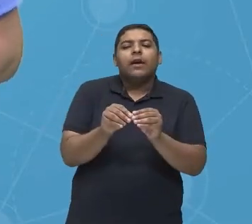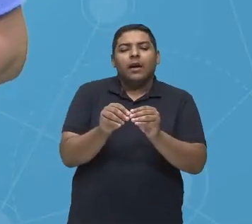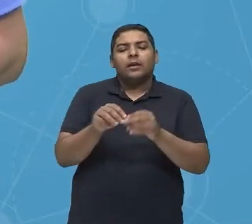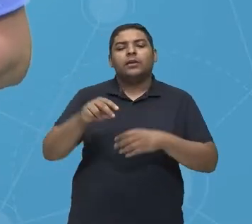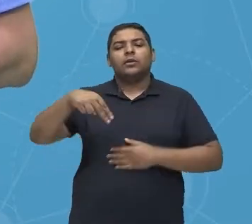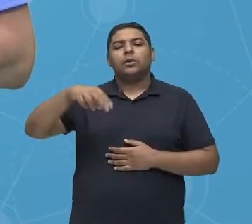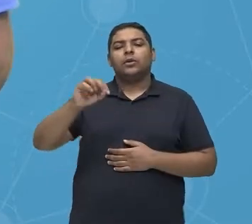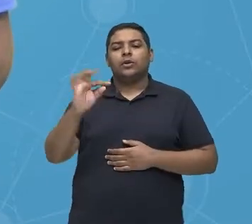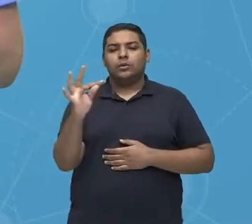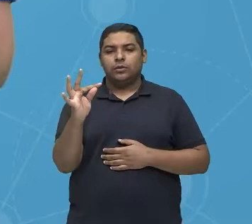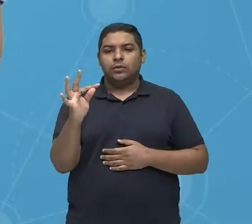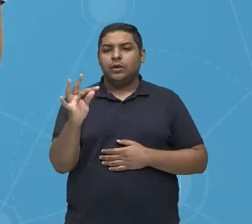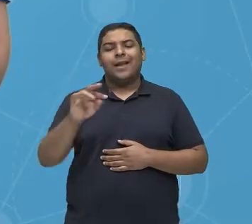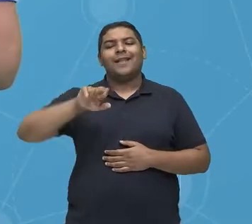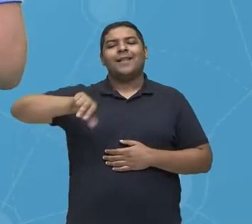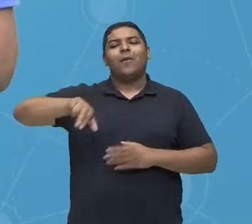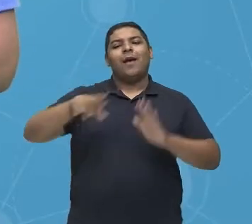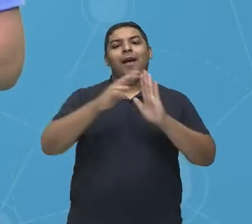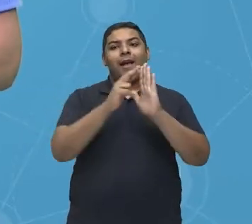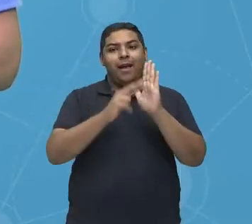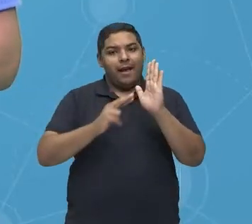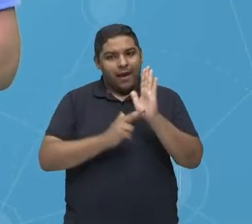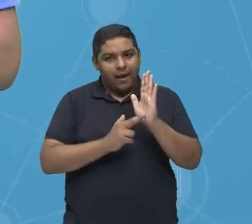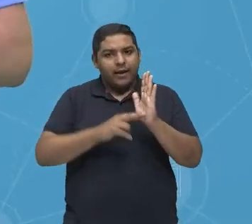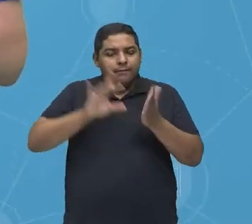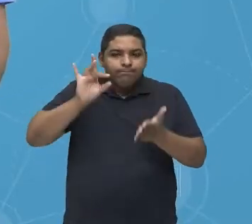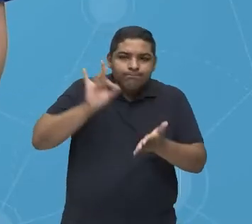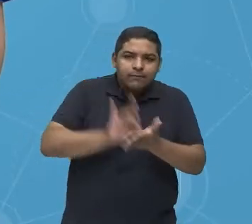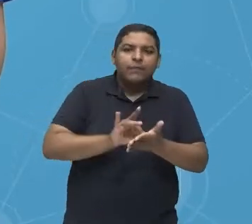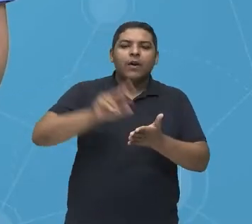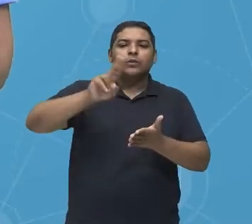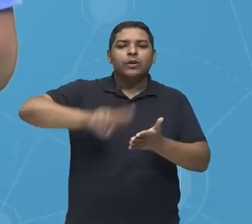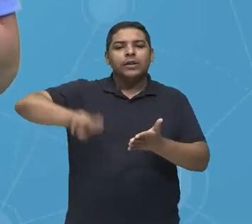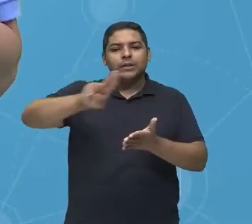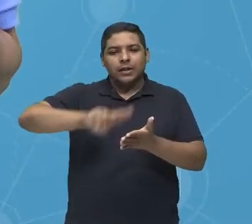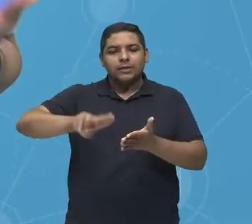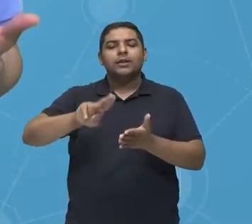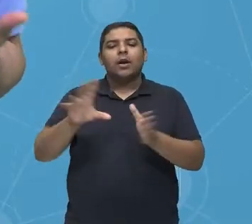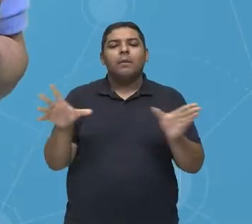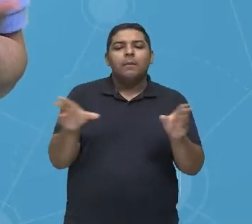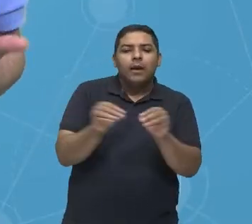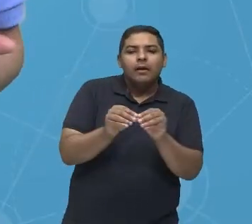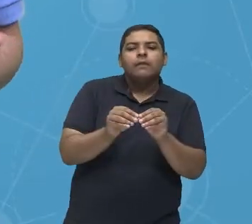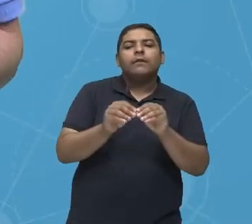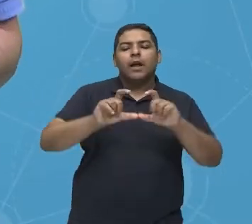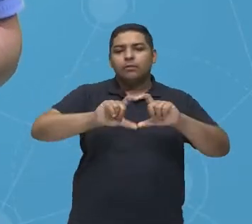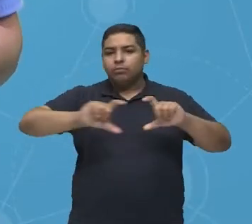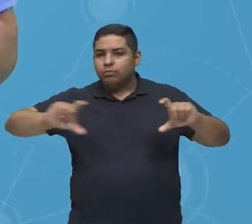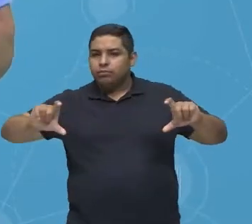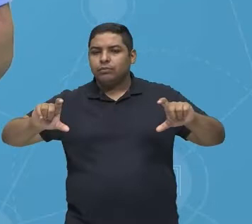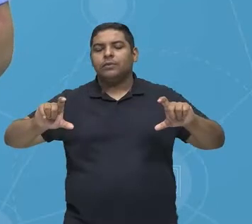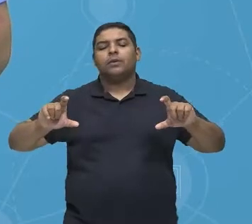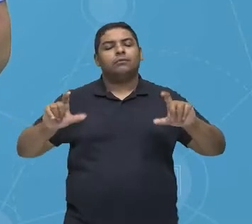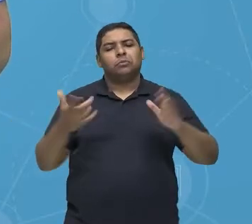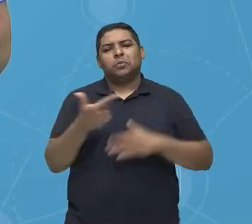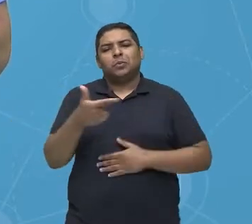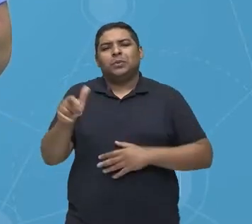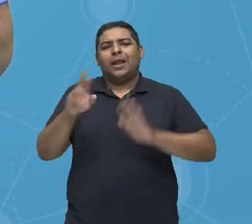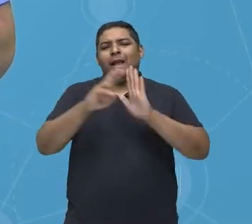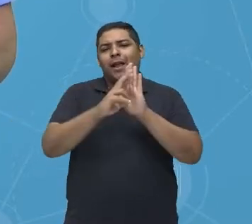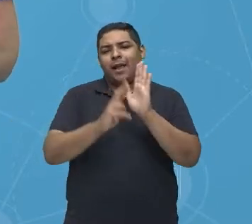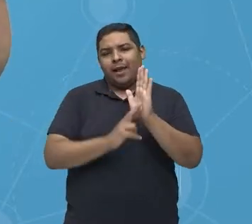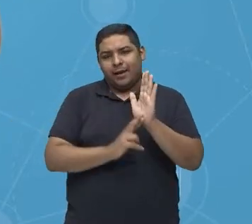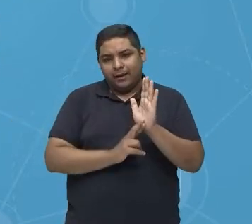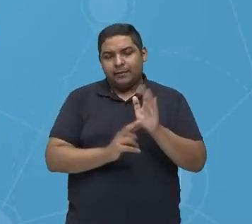Eu reitero, não há uma regra que defina a utilização da forma abreviada da forma por extenso. Não existe essa regra que